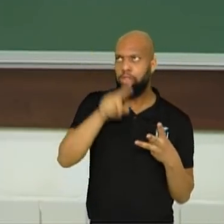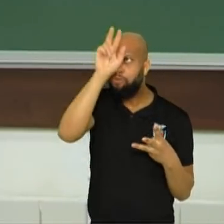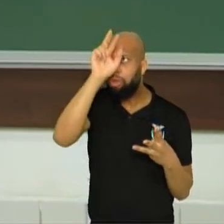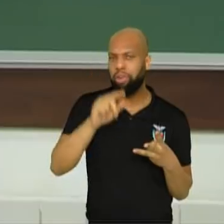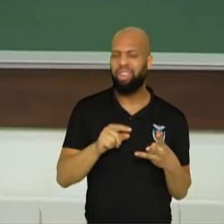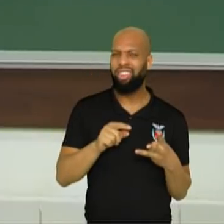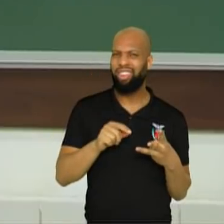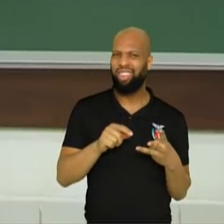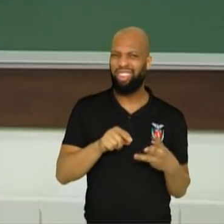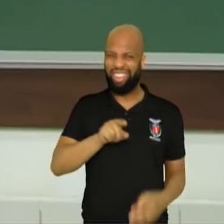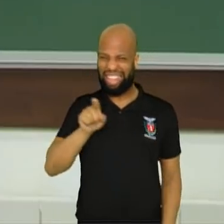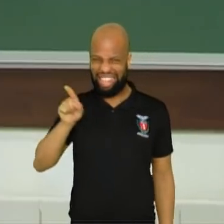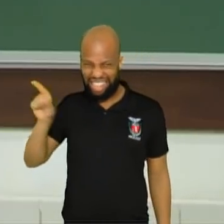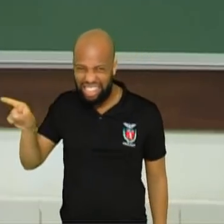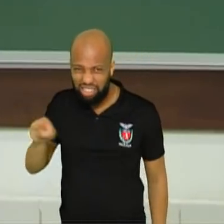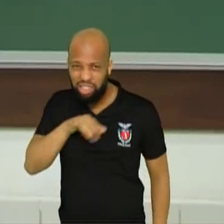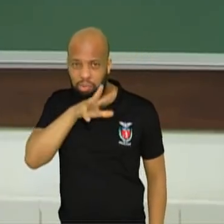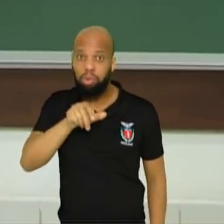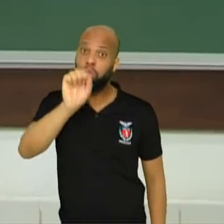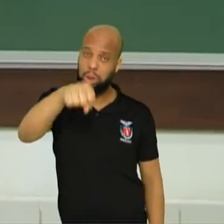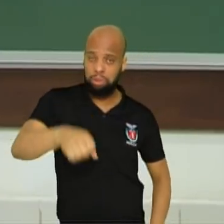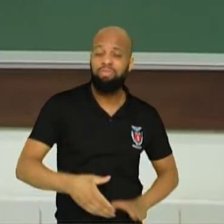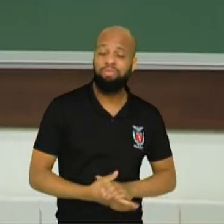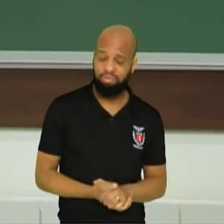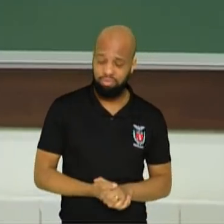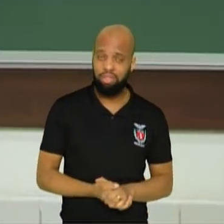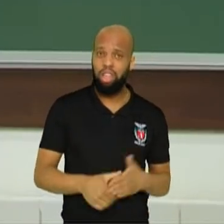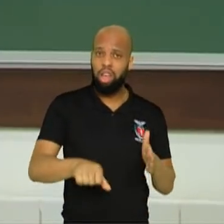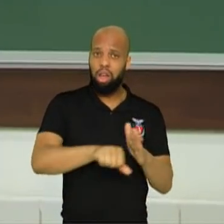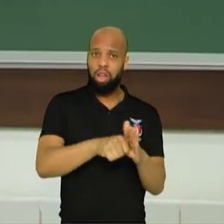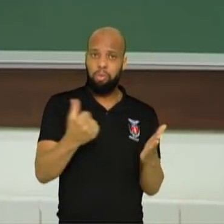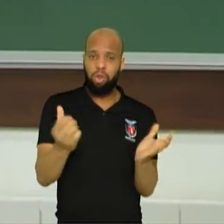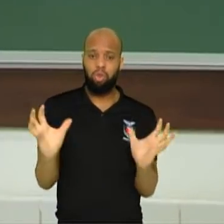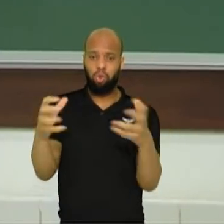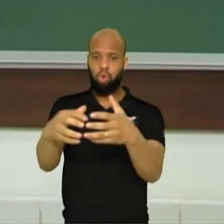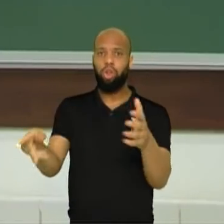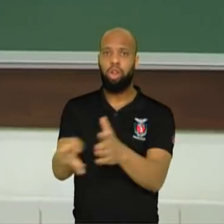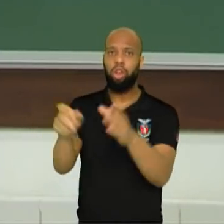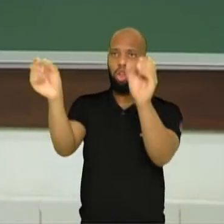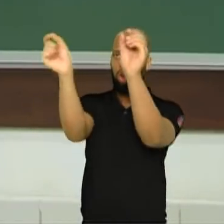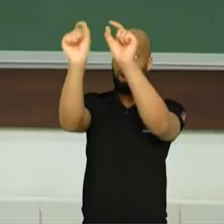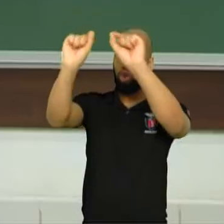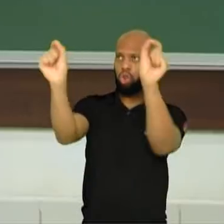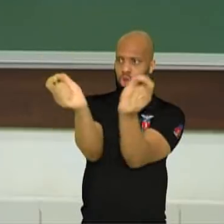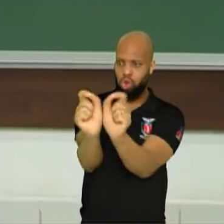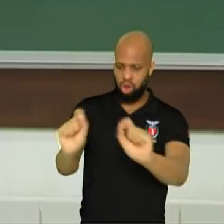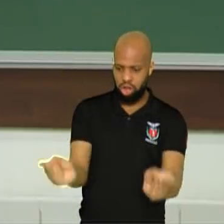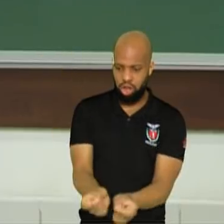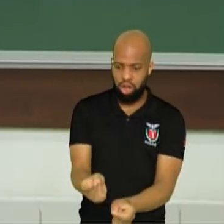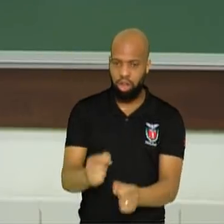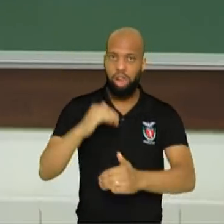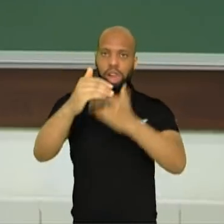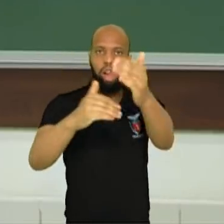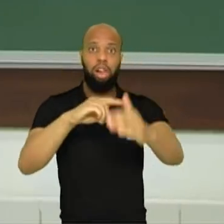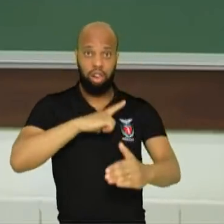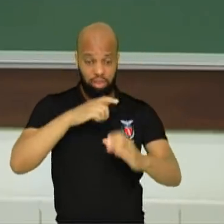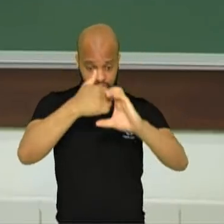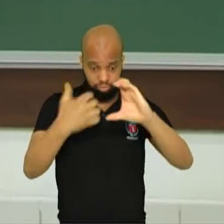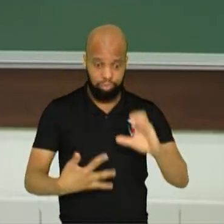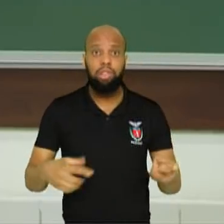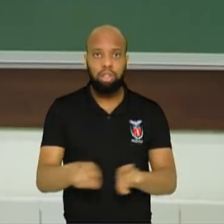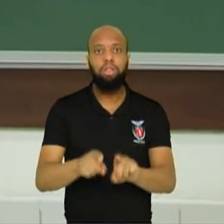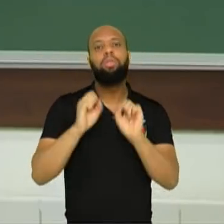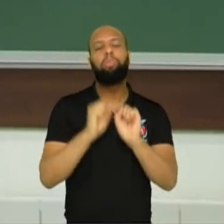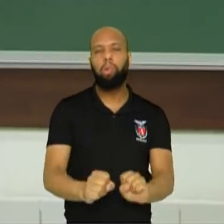Mas aqui nós temos o primeiro grupo de organismos que se desenvolveu. E aí daqui a pouquinho eu vou falar para vocês algumas características que a